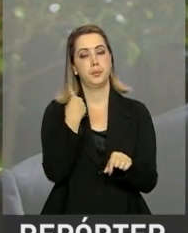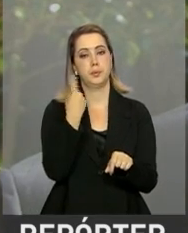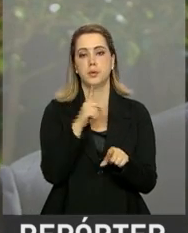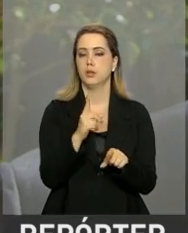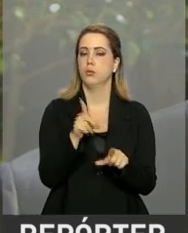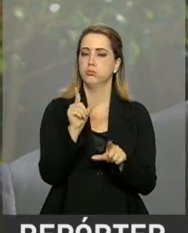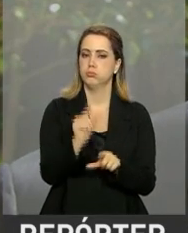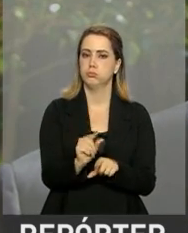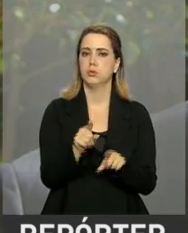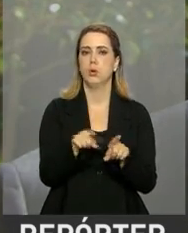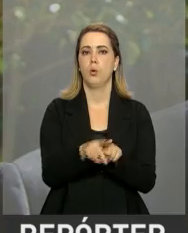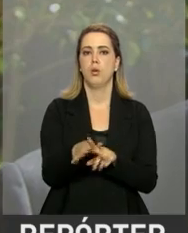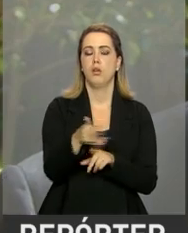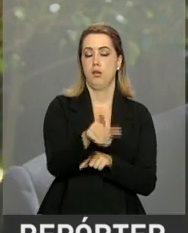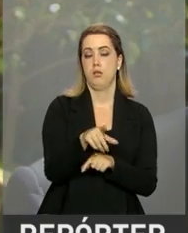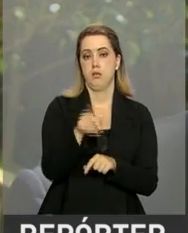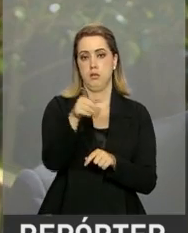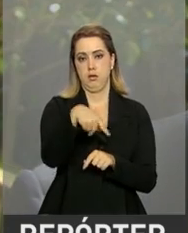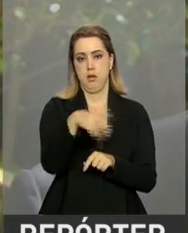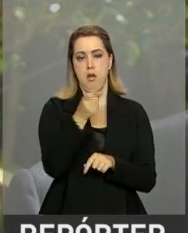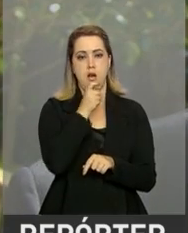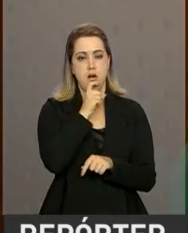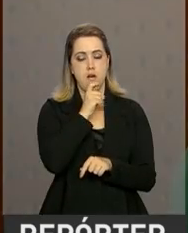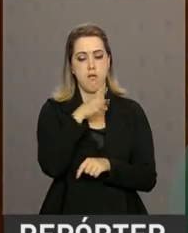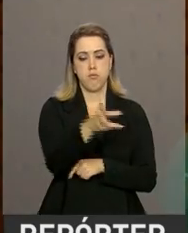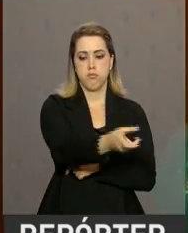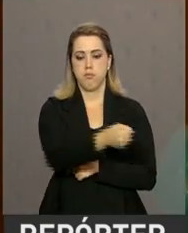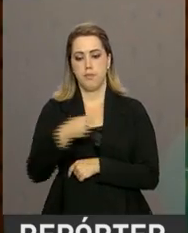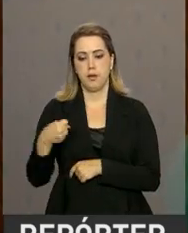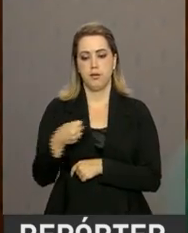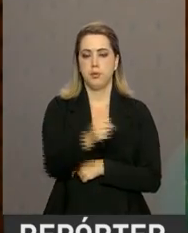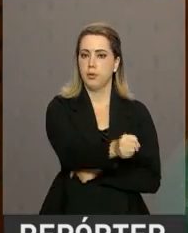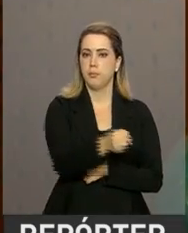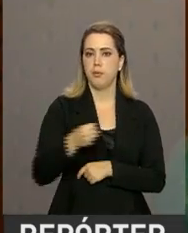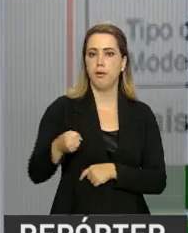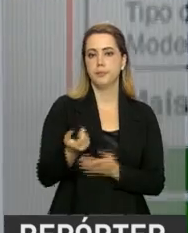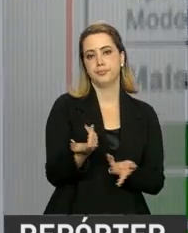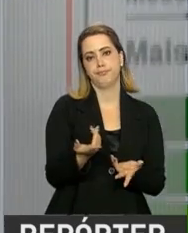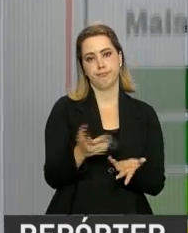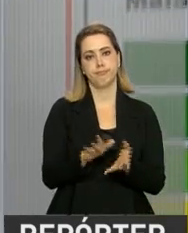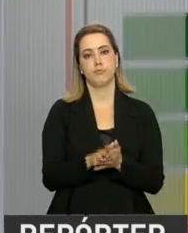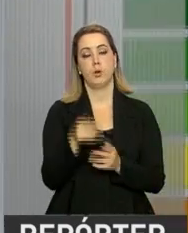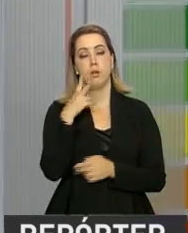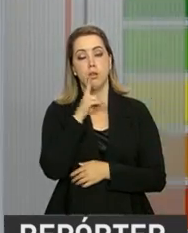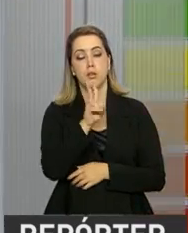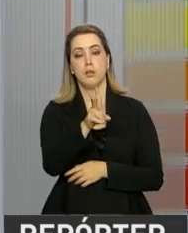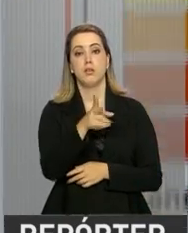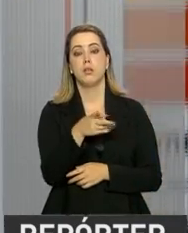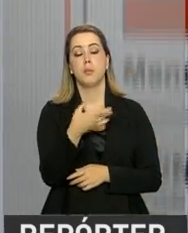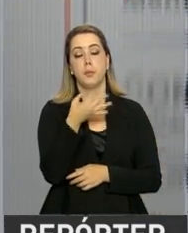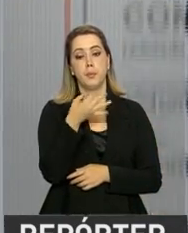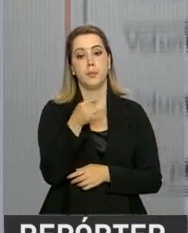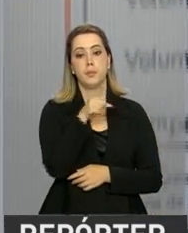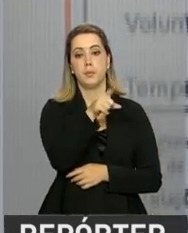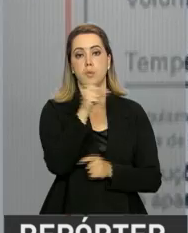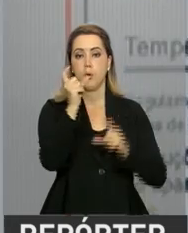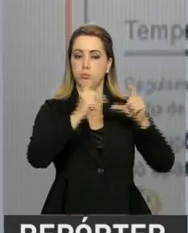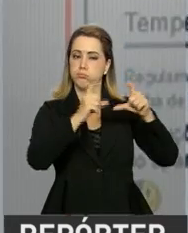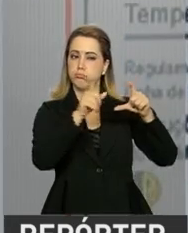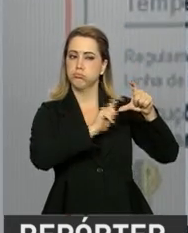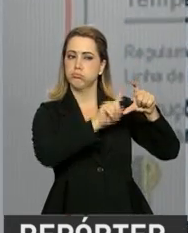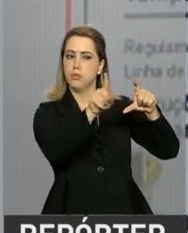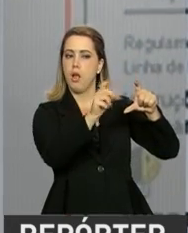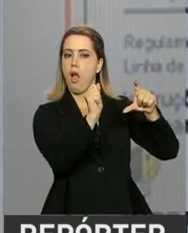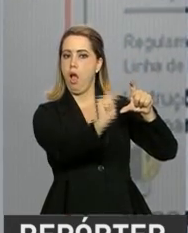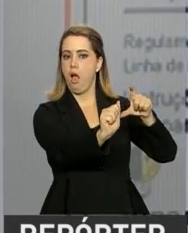equipamentos o uso da geladeira o uso do ar condicionado outra dica é observar a etiqueta que mede a energia consumida